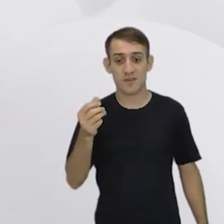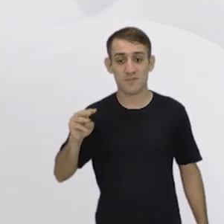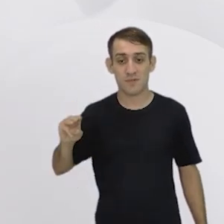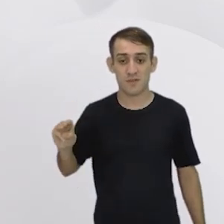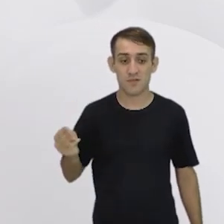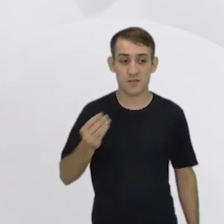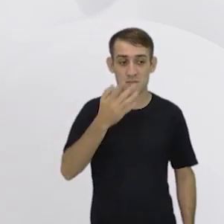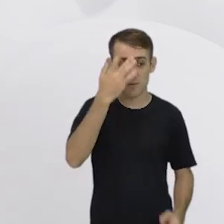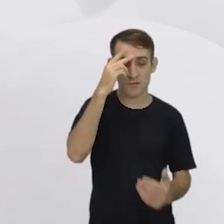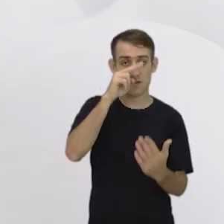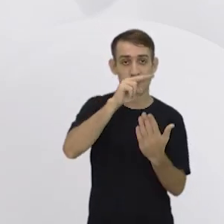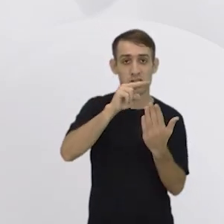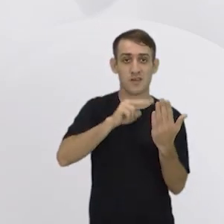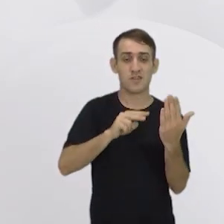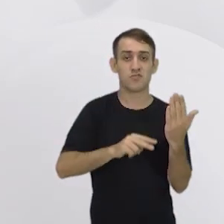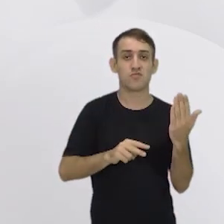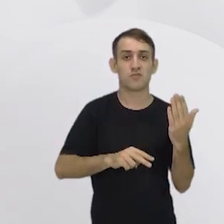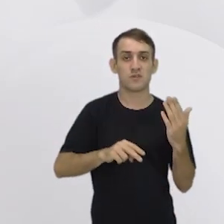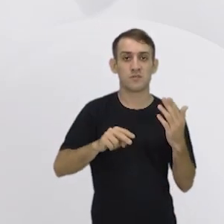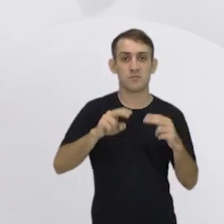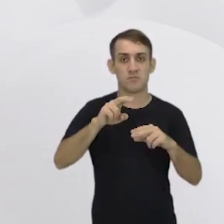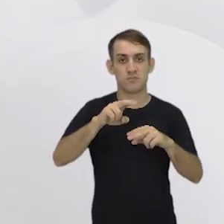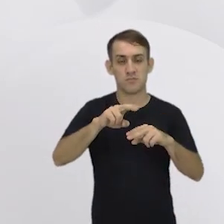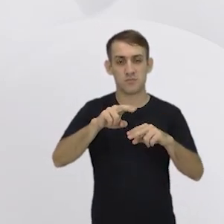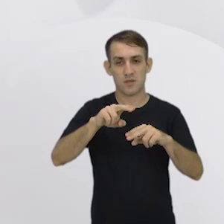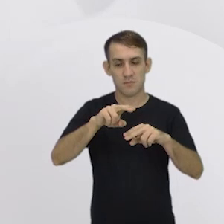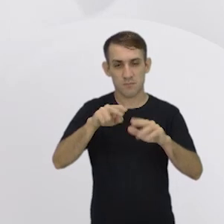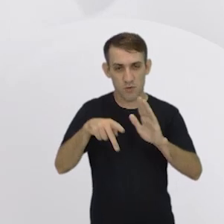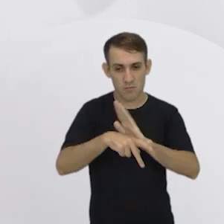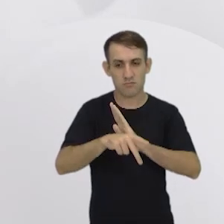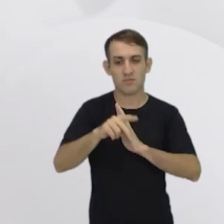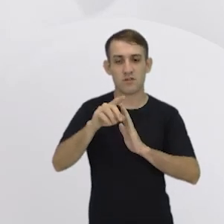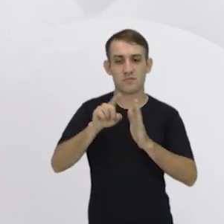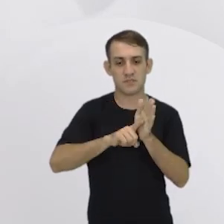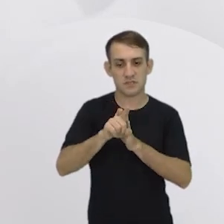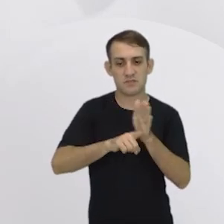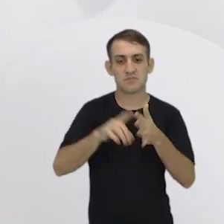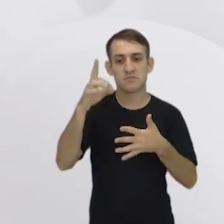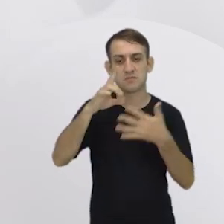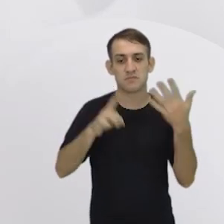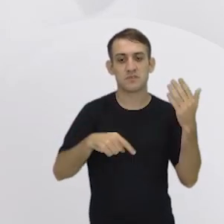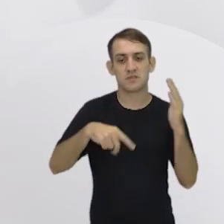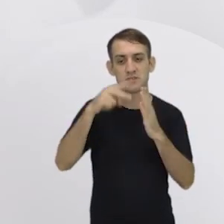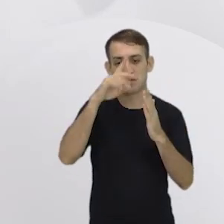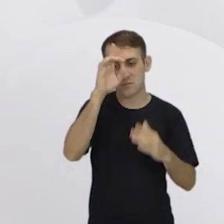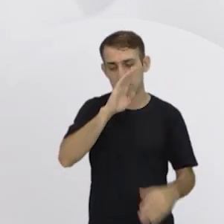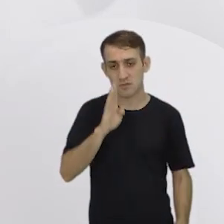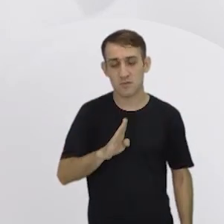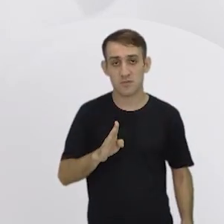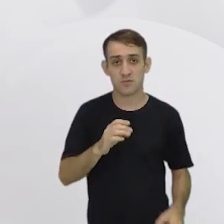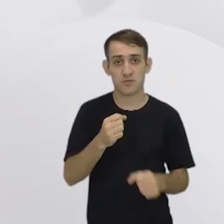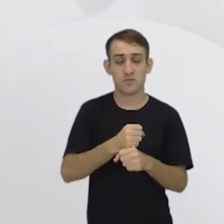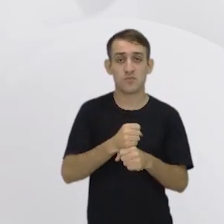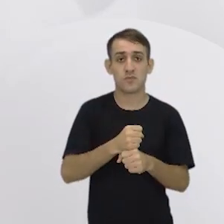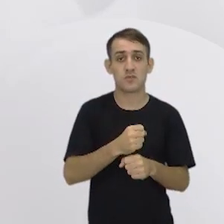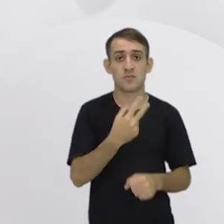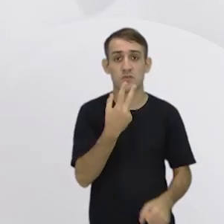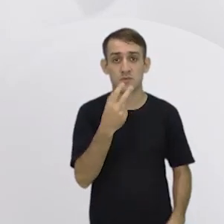de leitores, segundo dados da pesquisa Retratos da Leitura no Brasil. De 2015 para